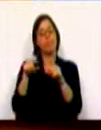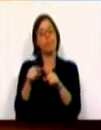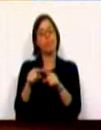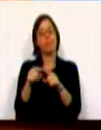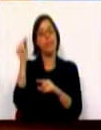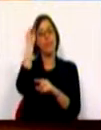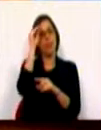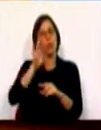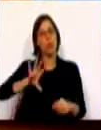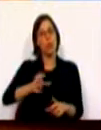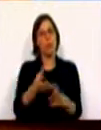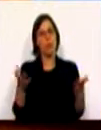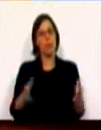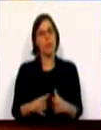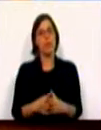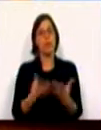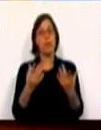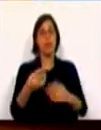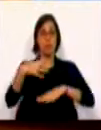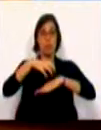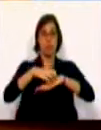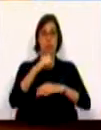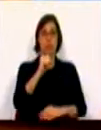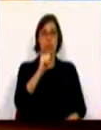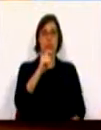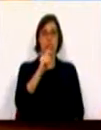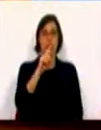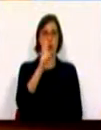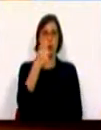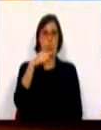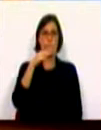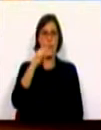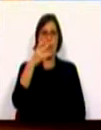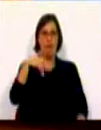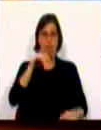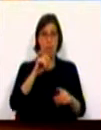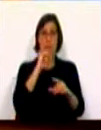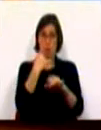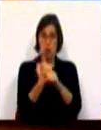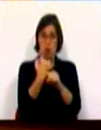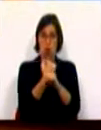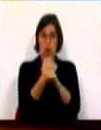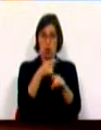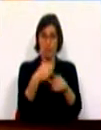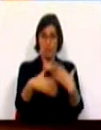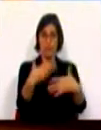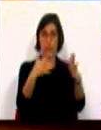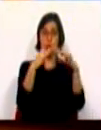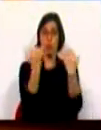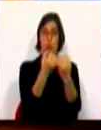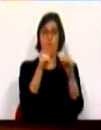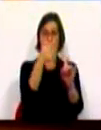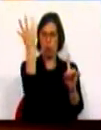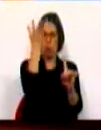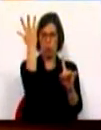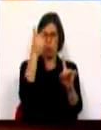do interior do país. A fortaleza de Jurumenha e a possibilidade da sua recuperação e dinamização social,